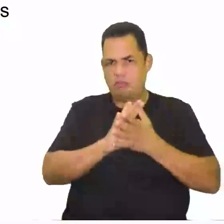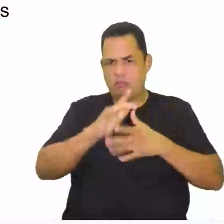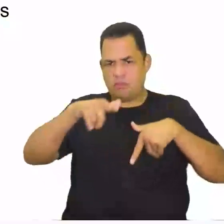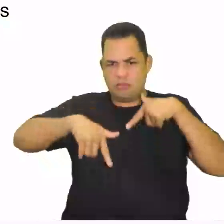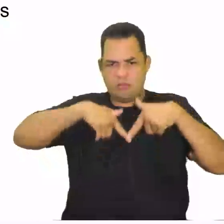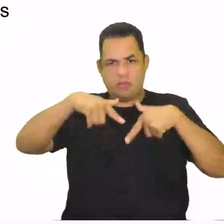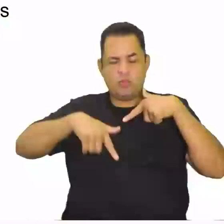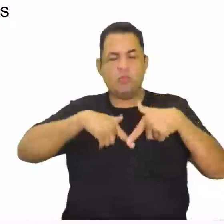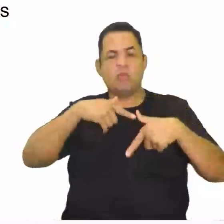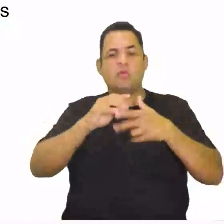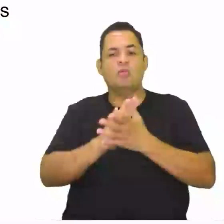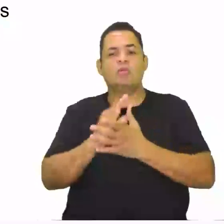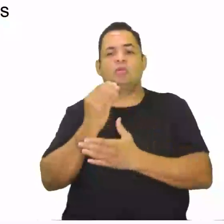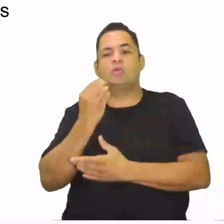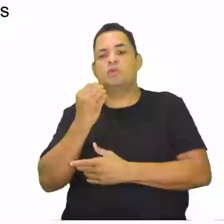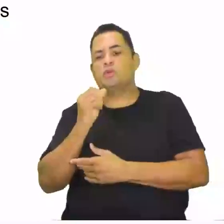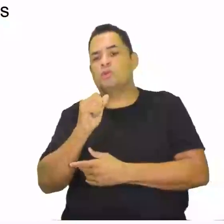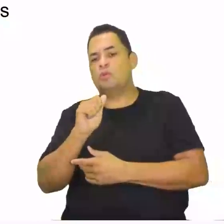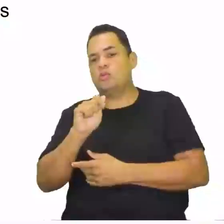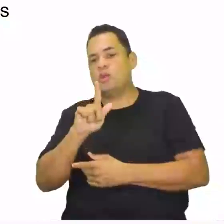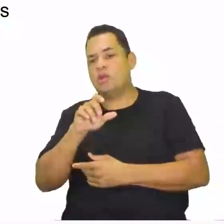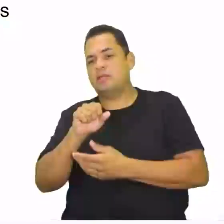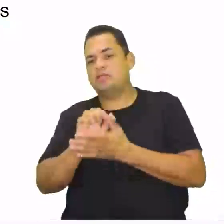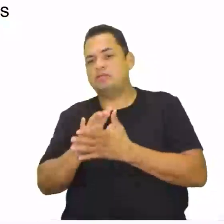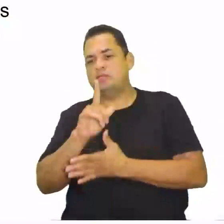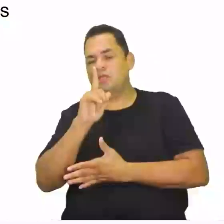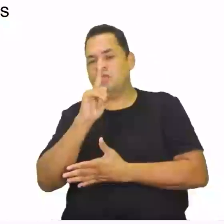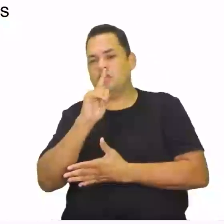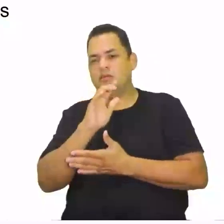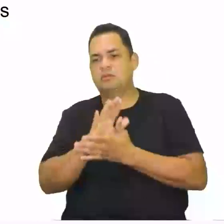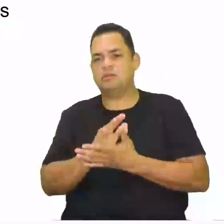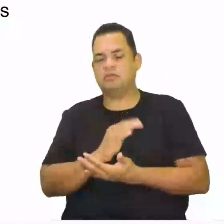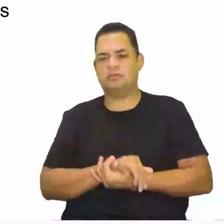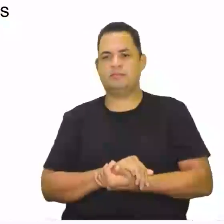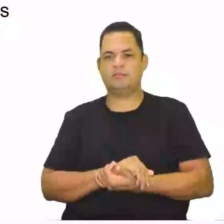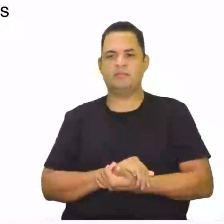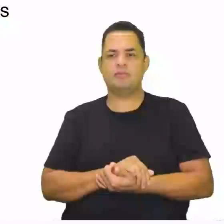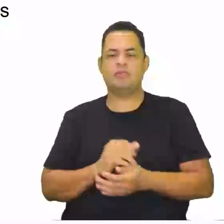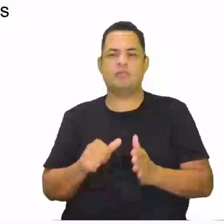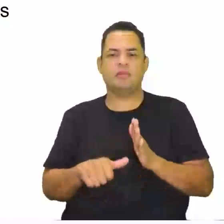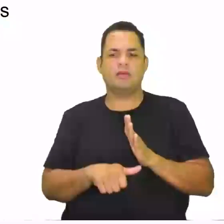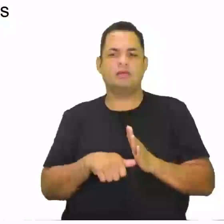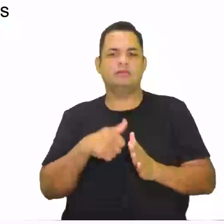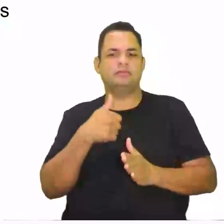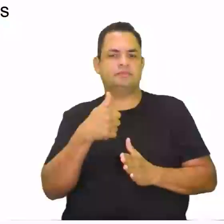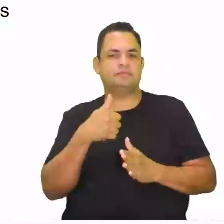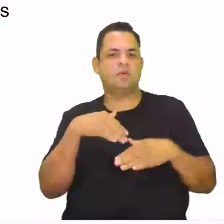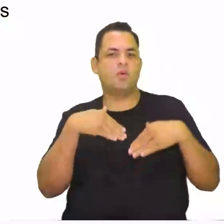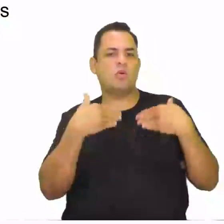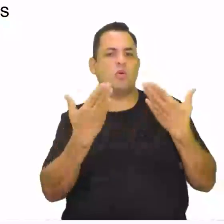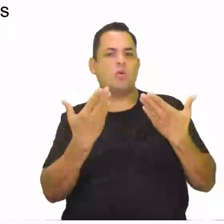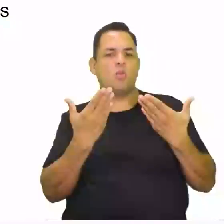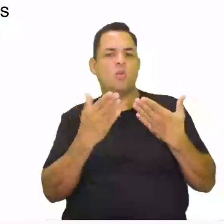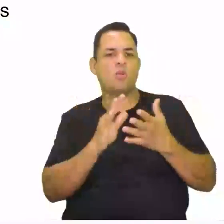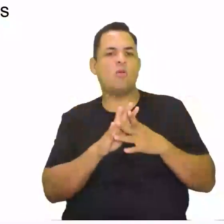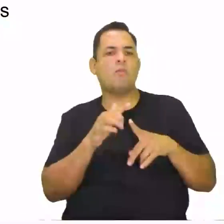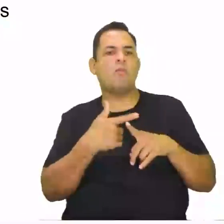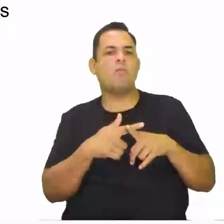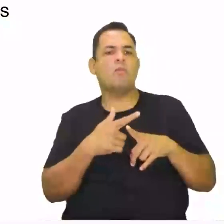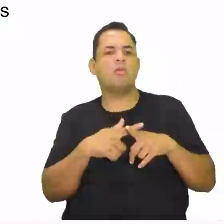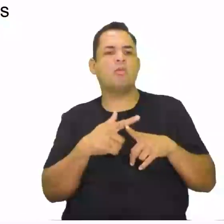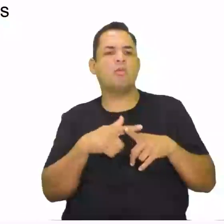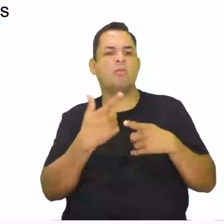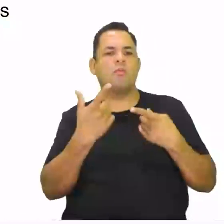gás de água? Então, aqui ele tem duas perguntas. Na primeira, você vai dizer qual é o problema que